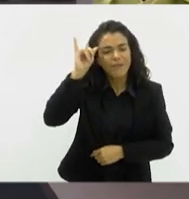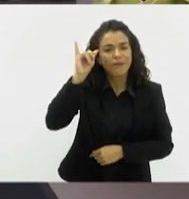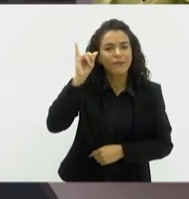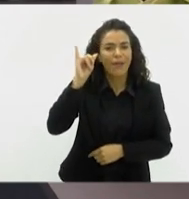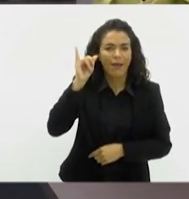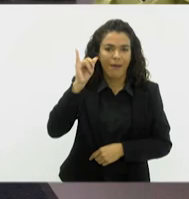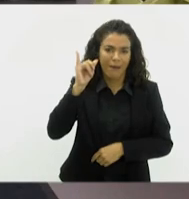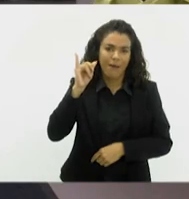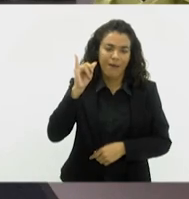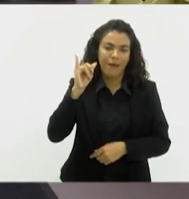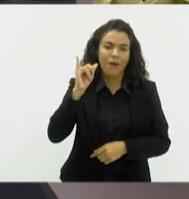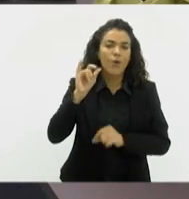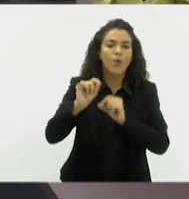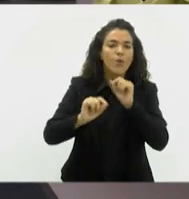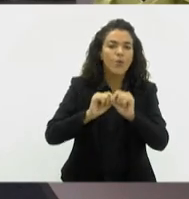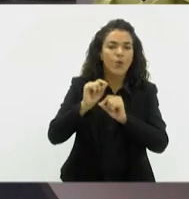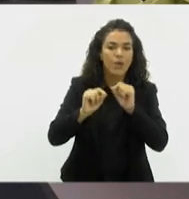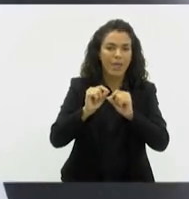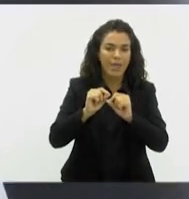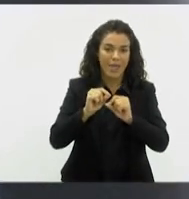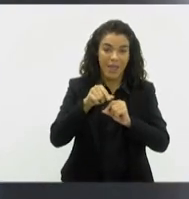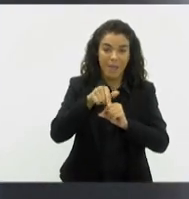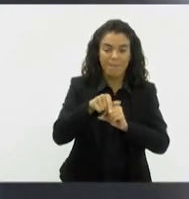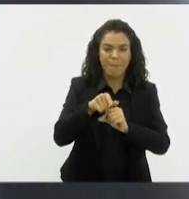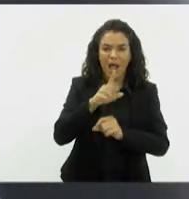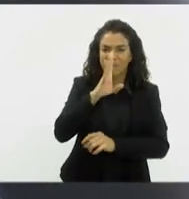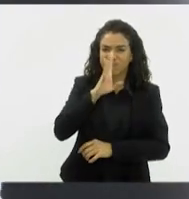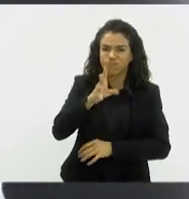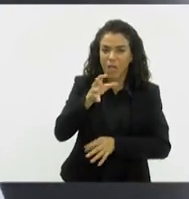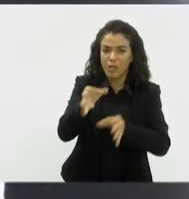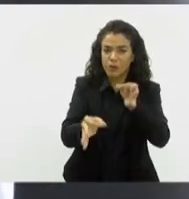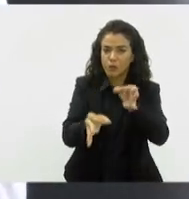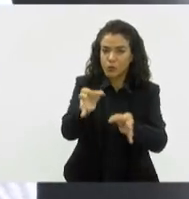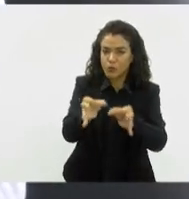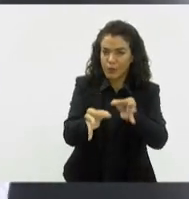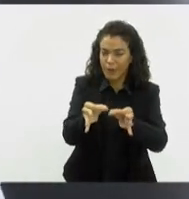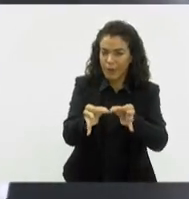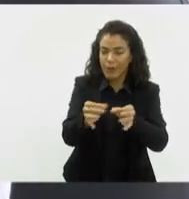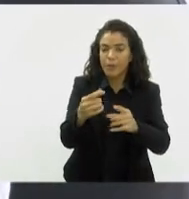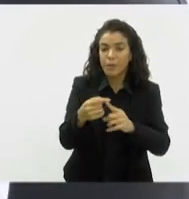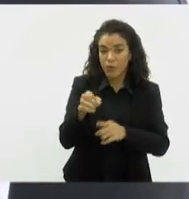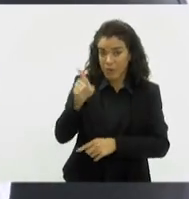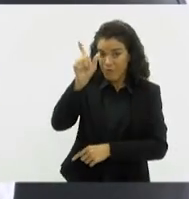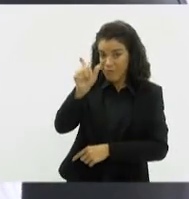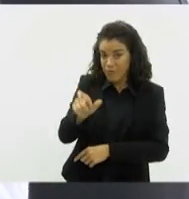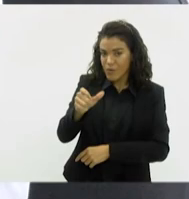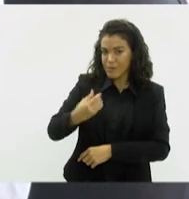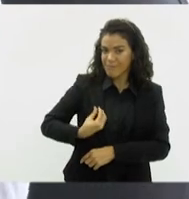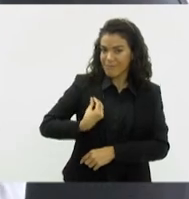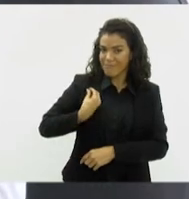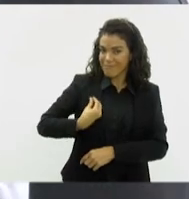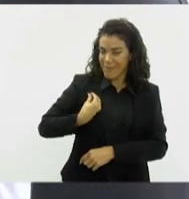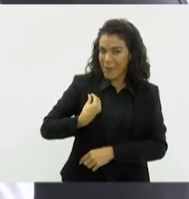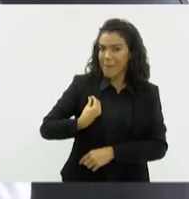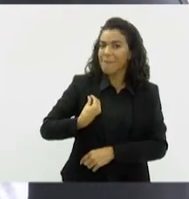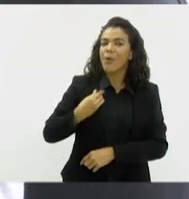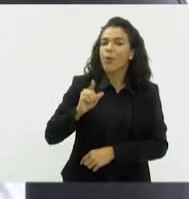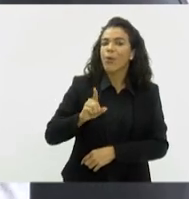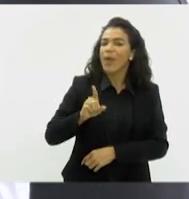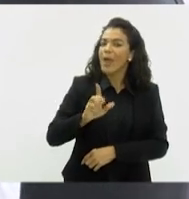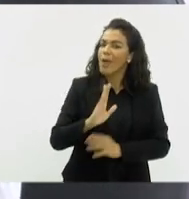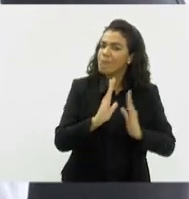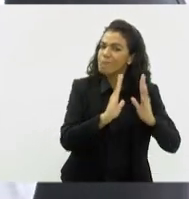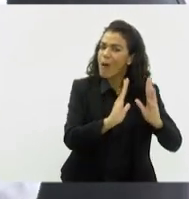utilizar este mecanismo para julgar alguém. Sim. Até porque você está aqui participando de um processo